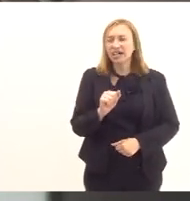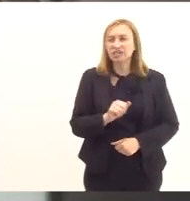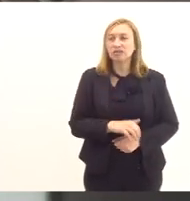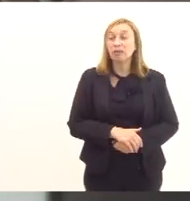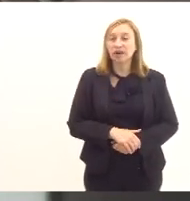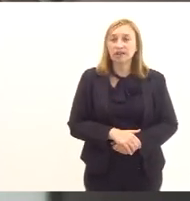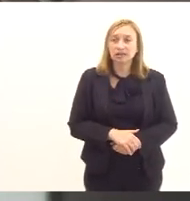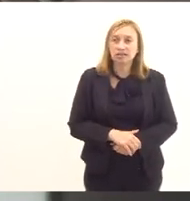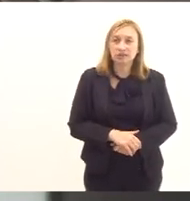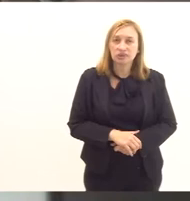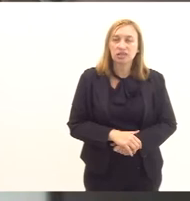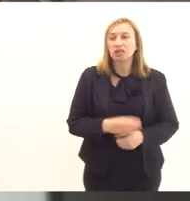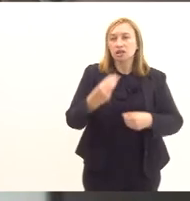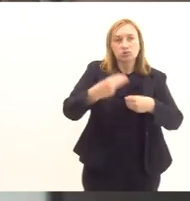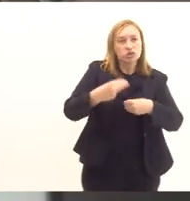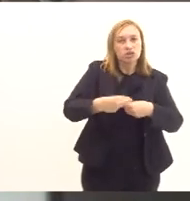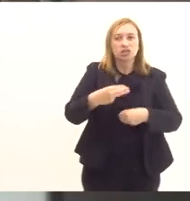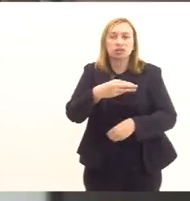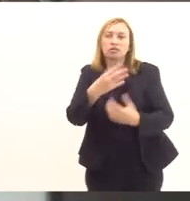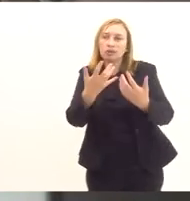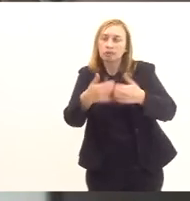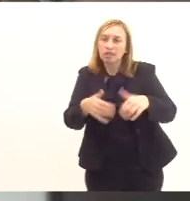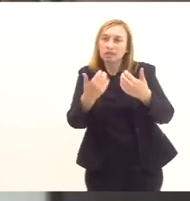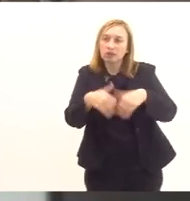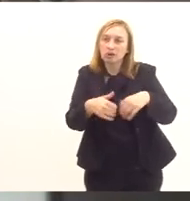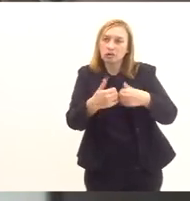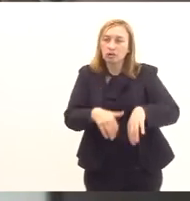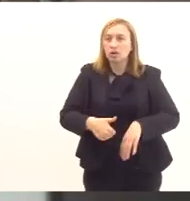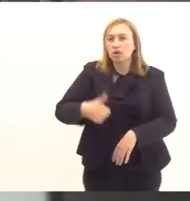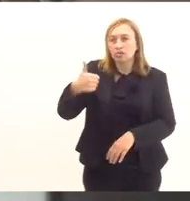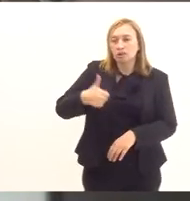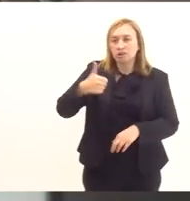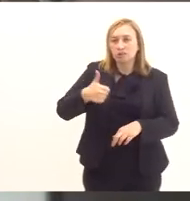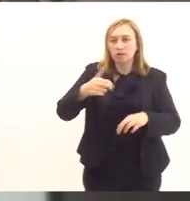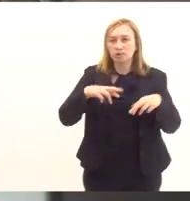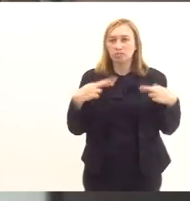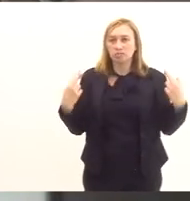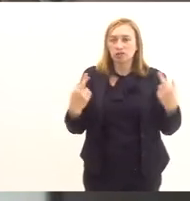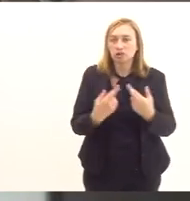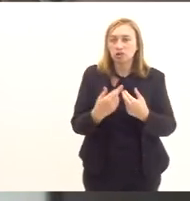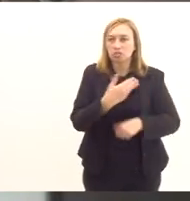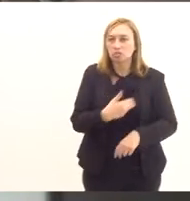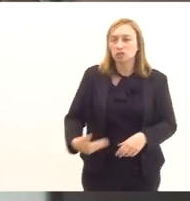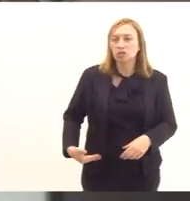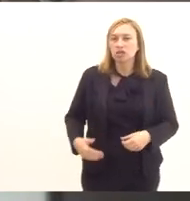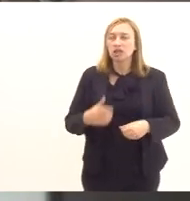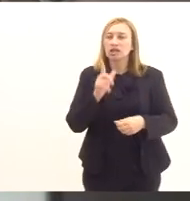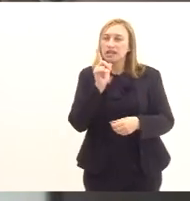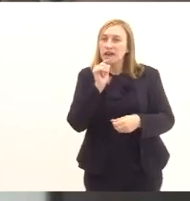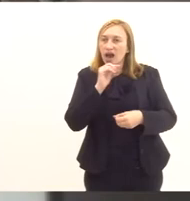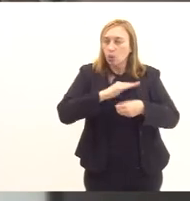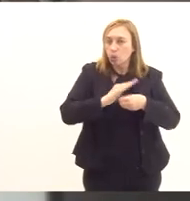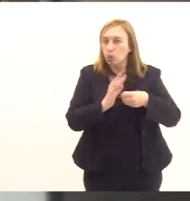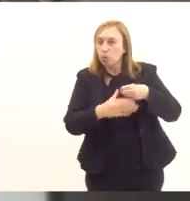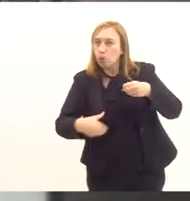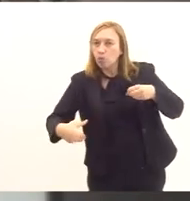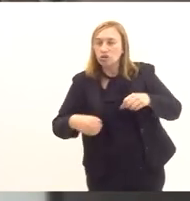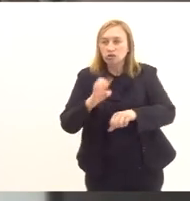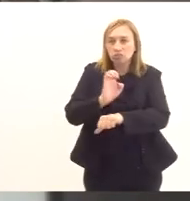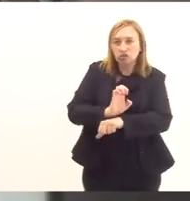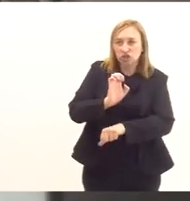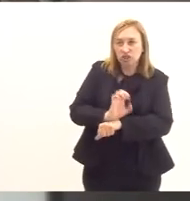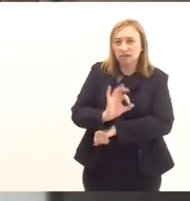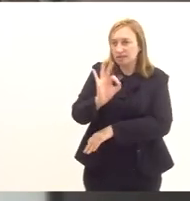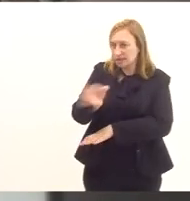o nosso município de Petrópolis Salvo engano foi a primeira concessão pública de Saneamento de água e esgoto pelo menos no estado